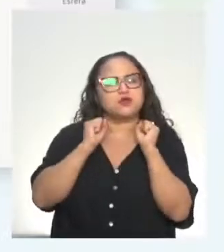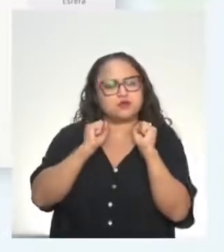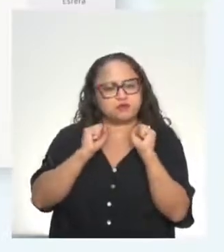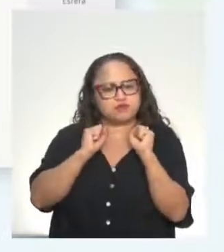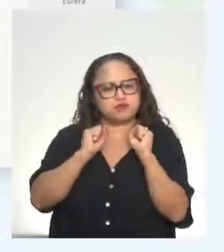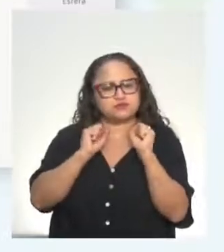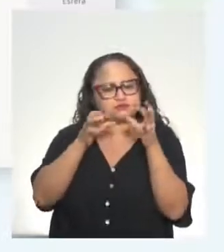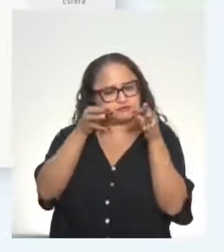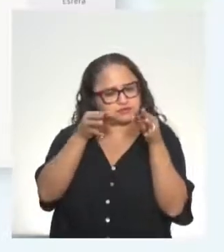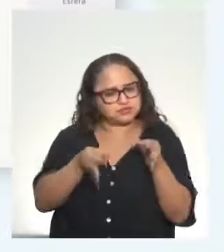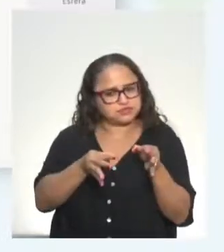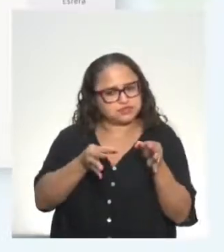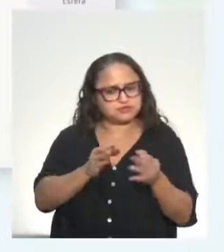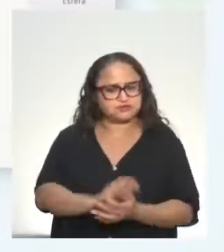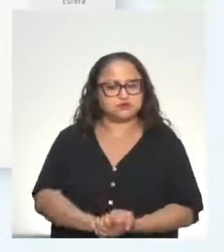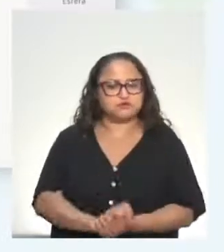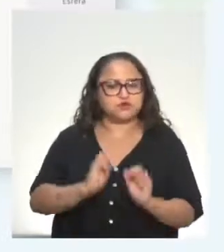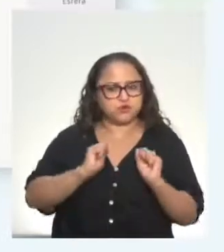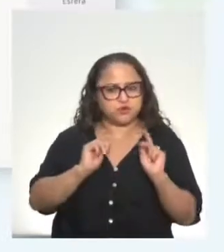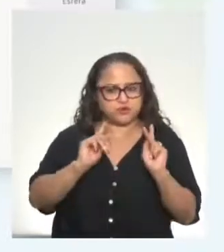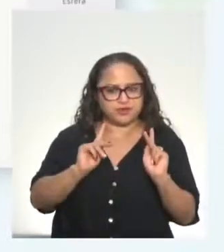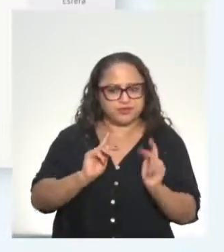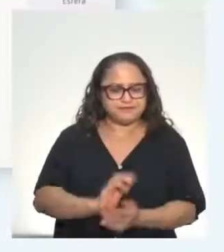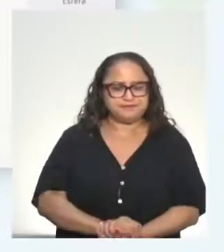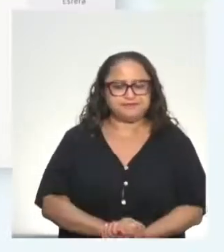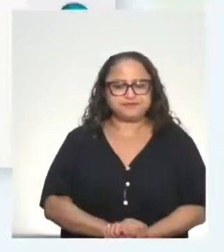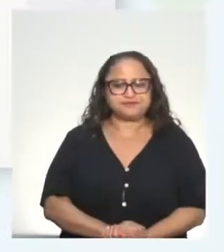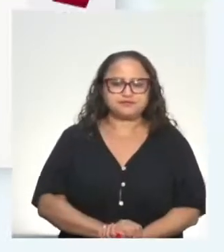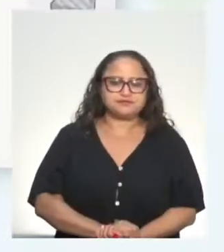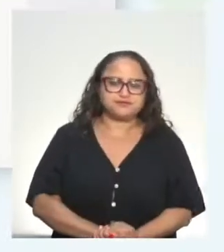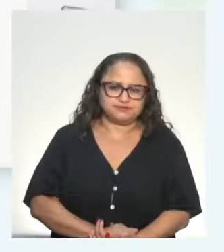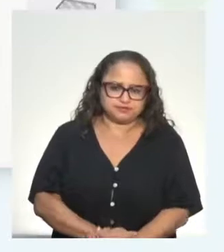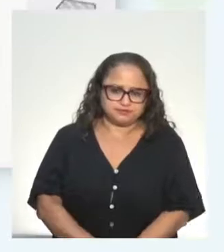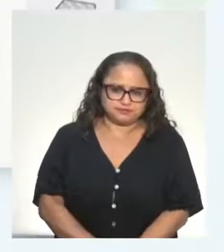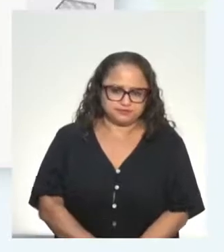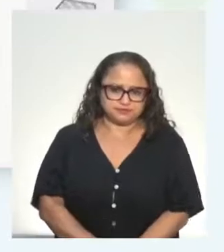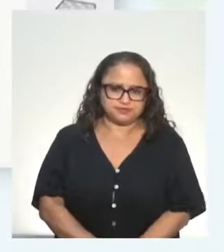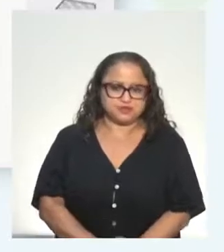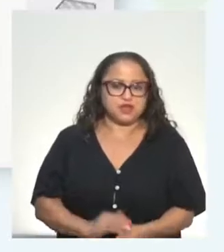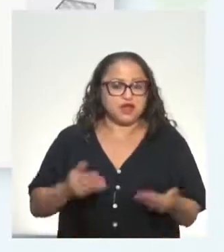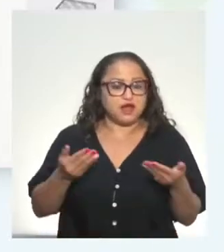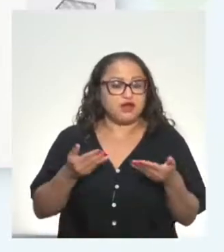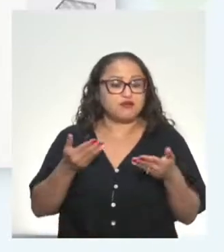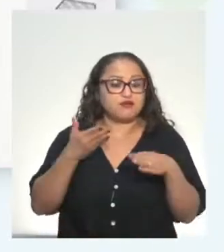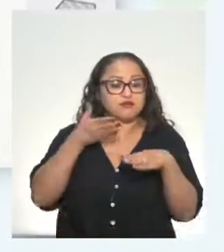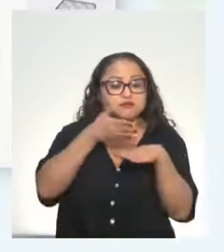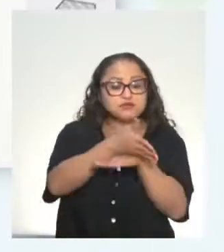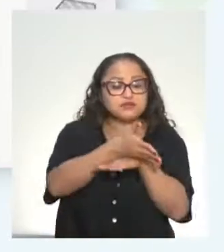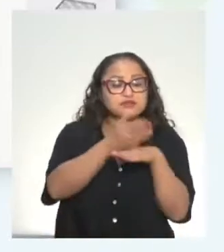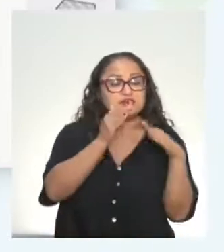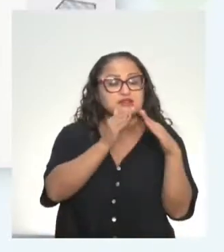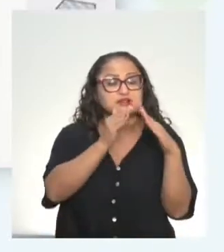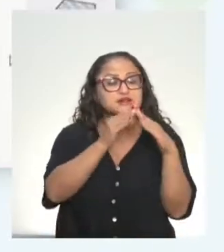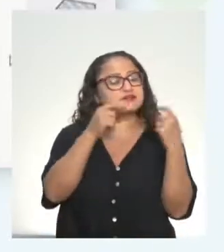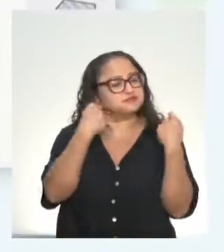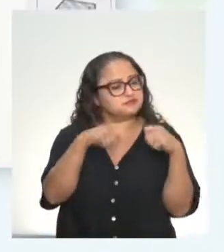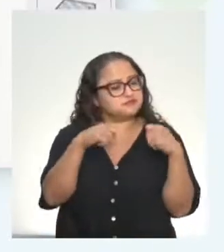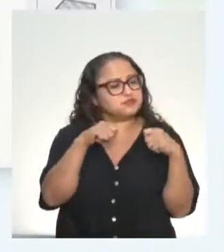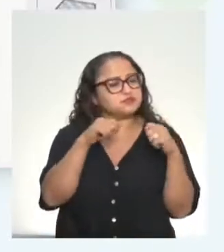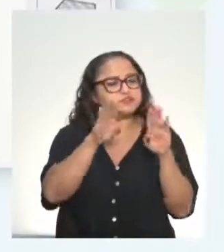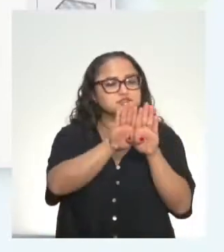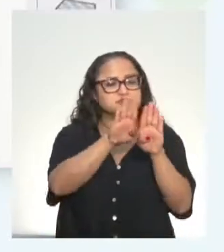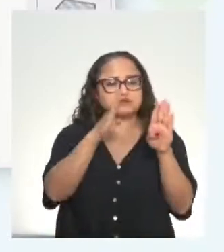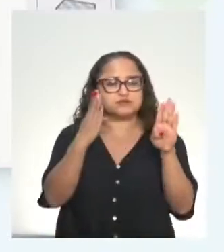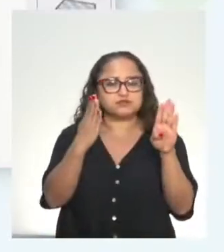certinho mesmo. Ok? Bom, para entrar nessa casa eu vou precisar de uma porta.